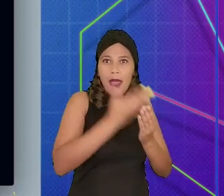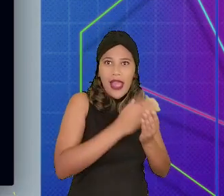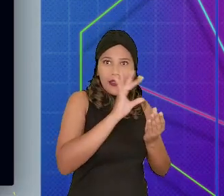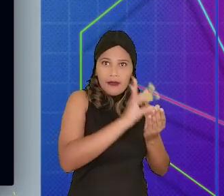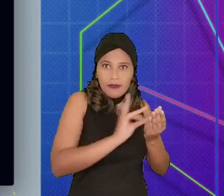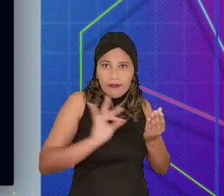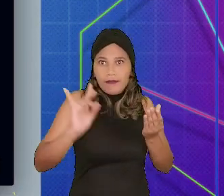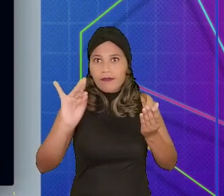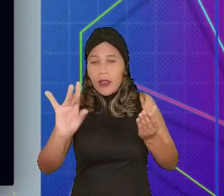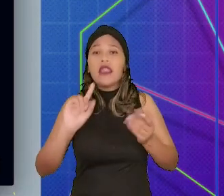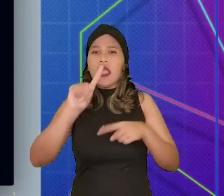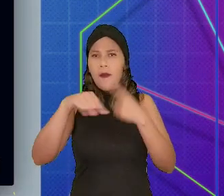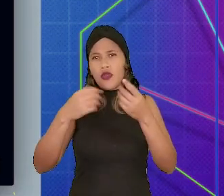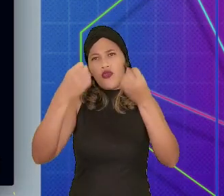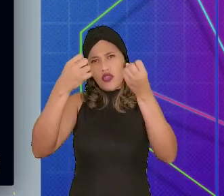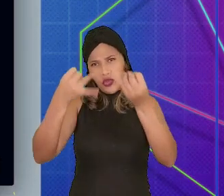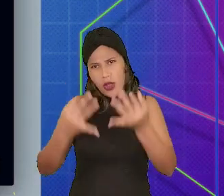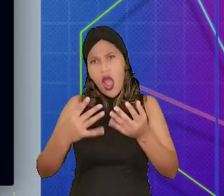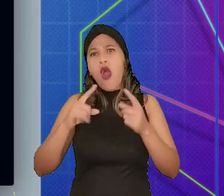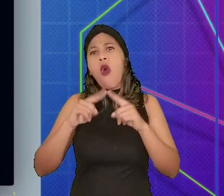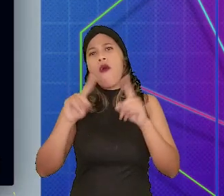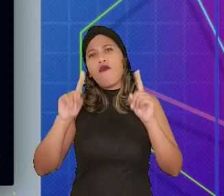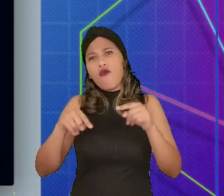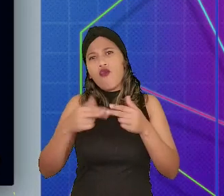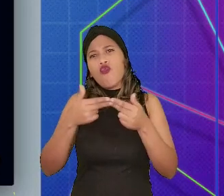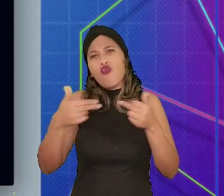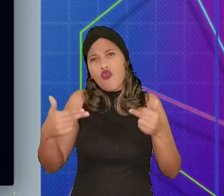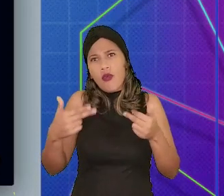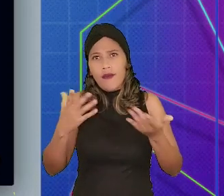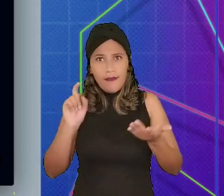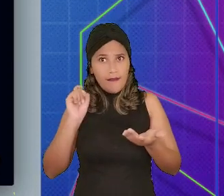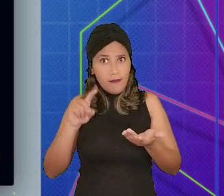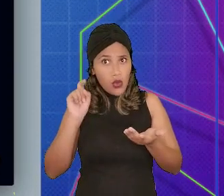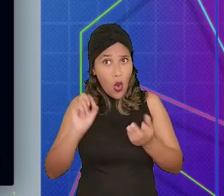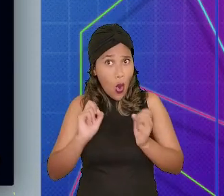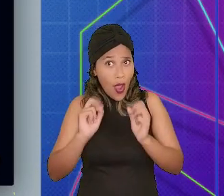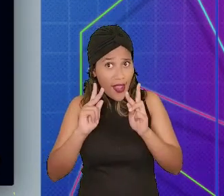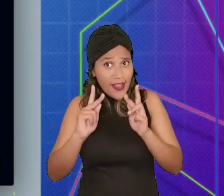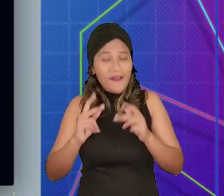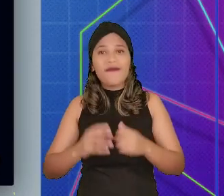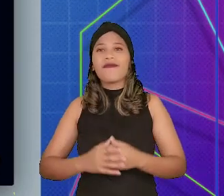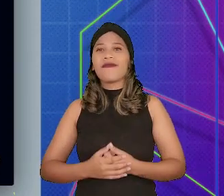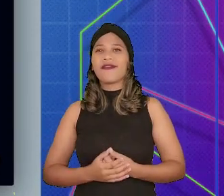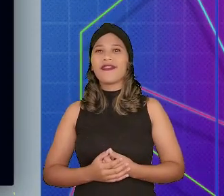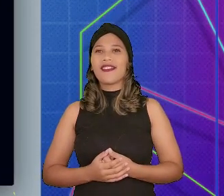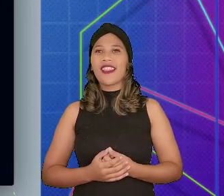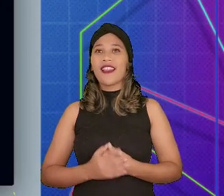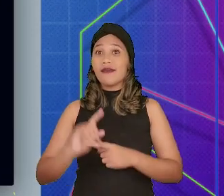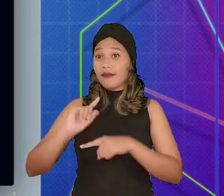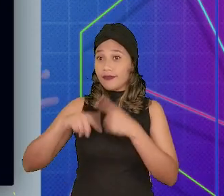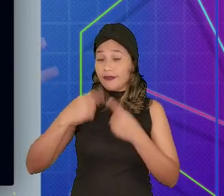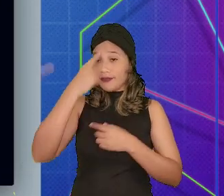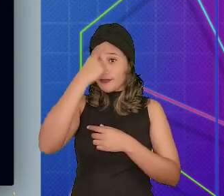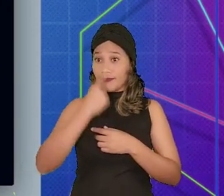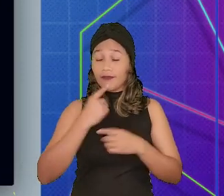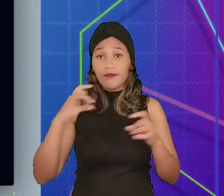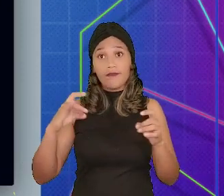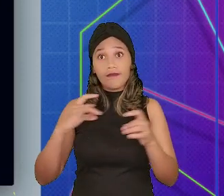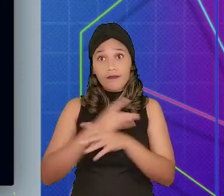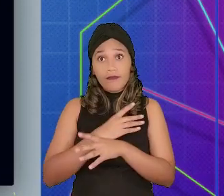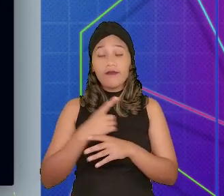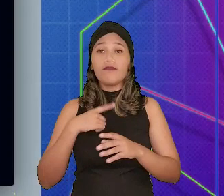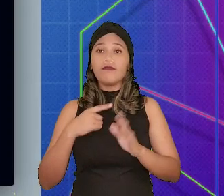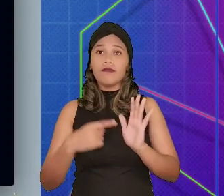pasta Images. Depois eu vou explicar as funções que elas têm quando recebem um clique, ok? Após as imagens